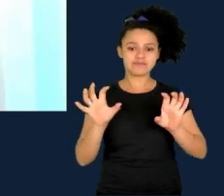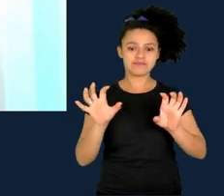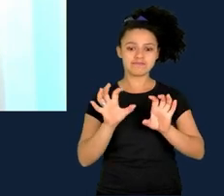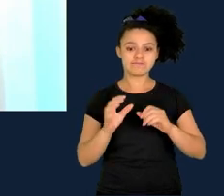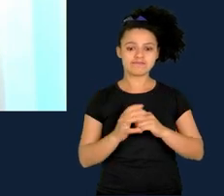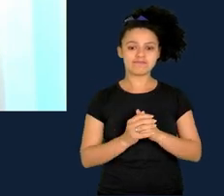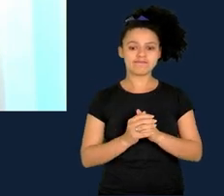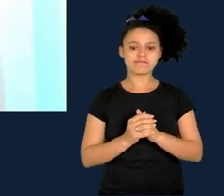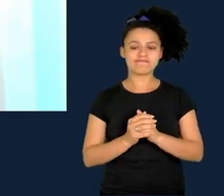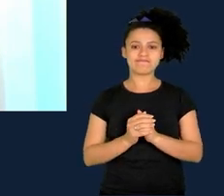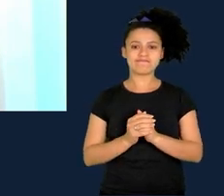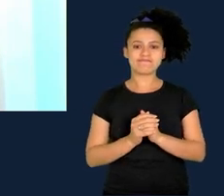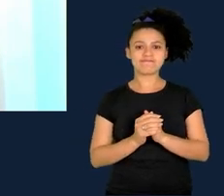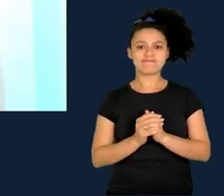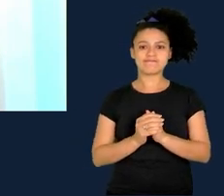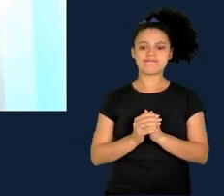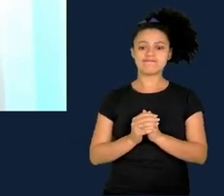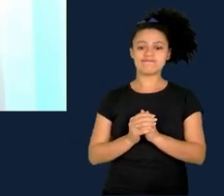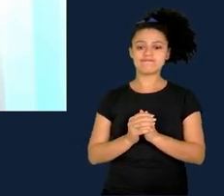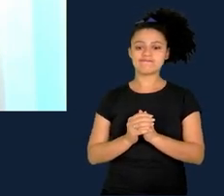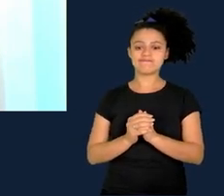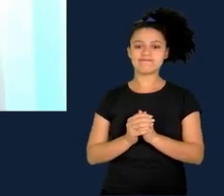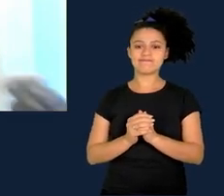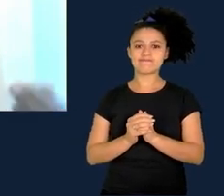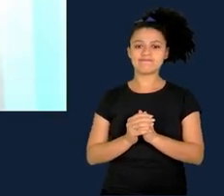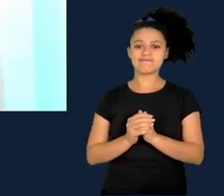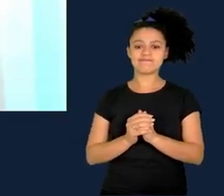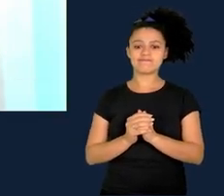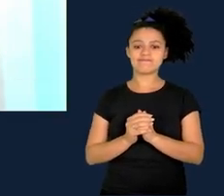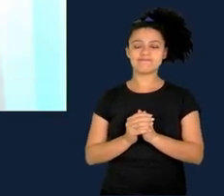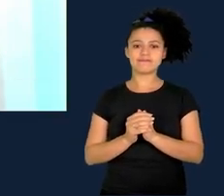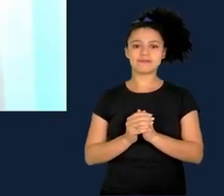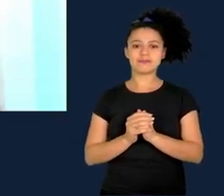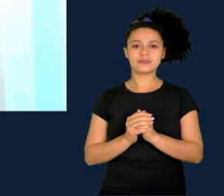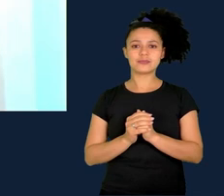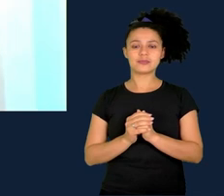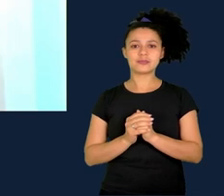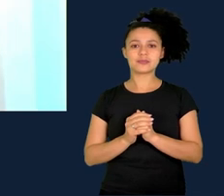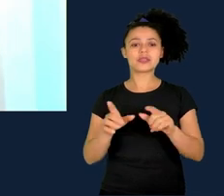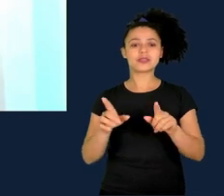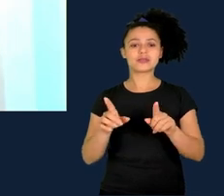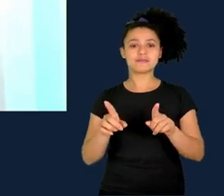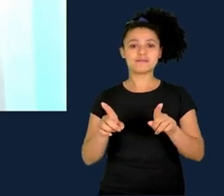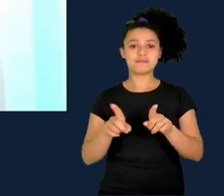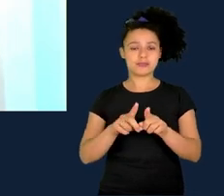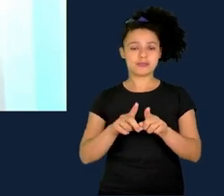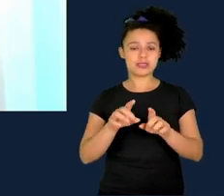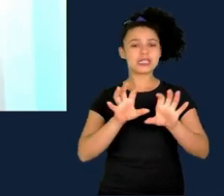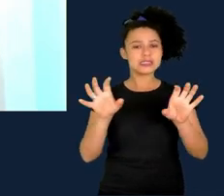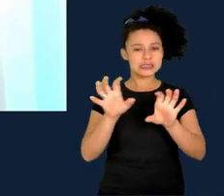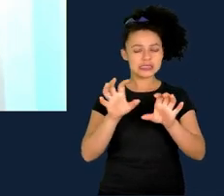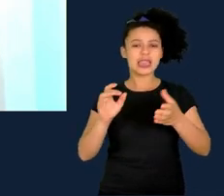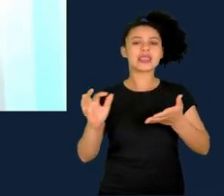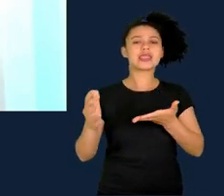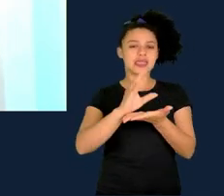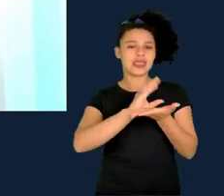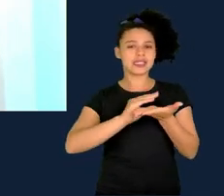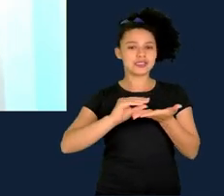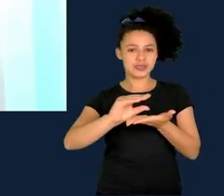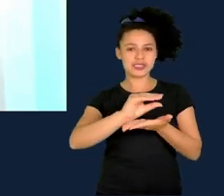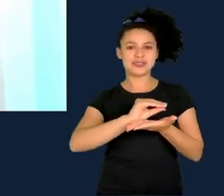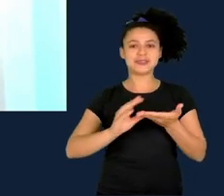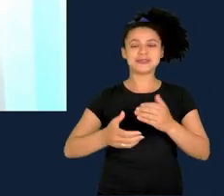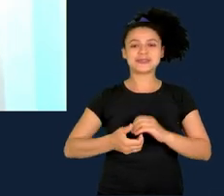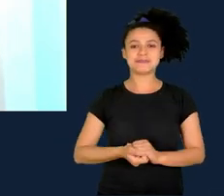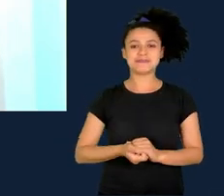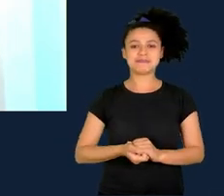Plano de Gestão Territorial das Terras Indígenas, né? Que está sendo construído. Então, a gente precisa de dados para colocar dentro